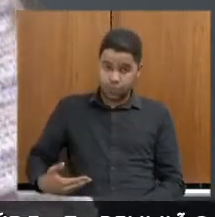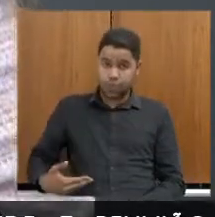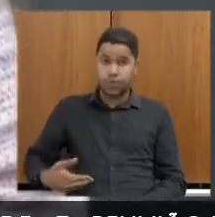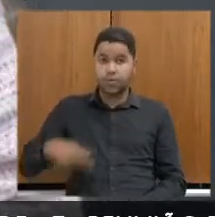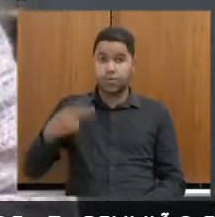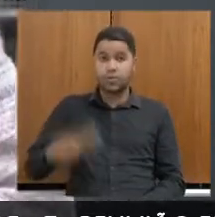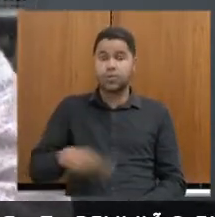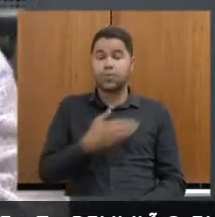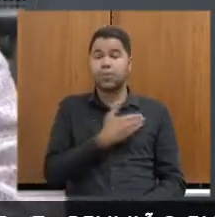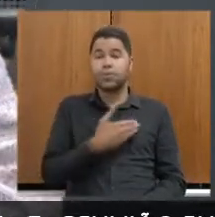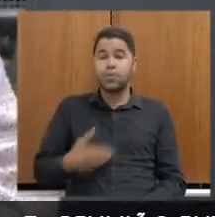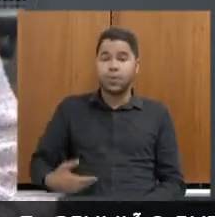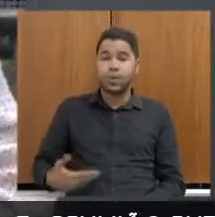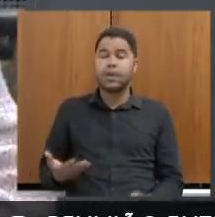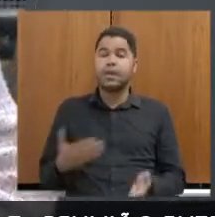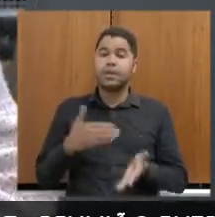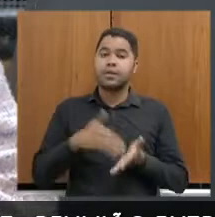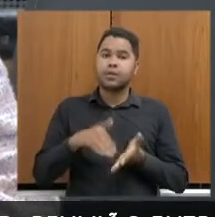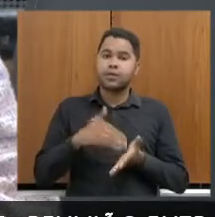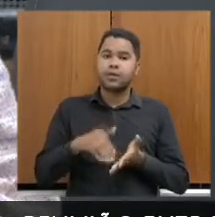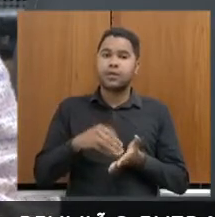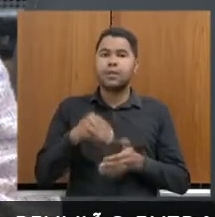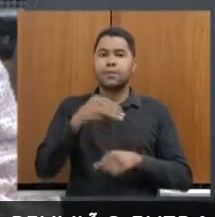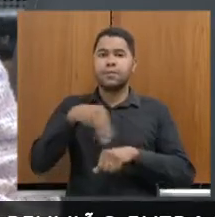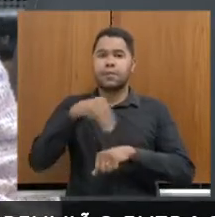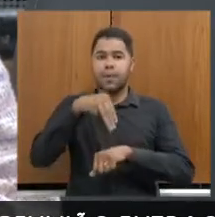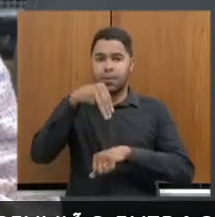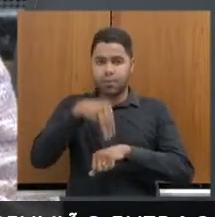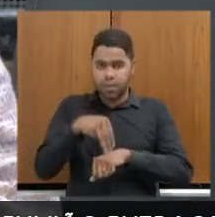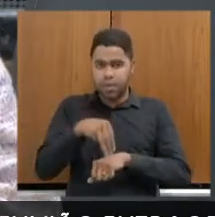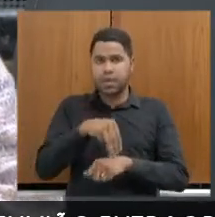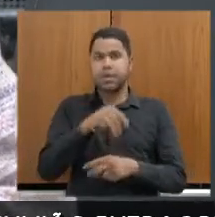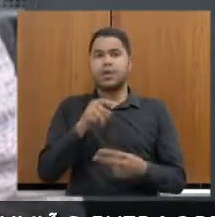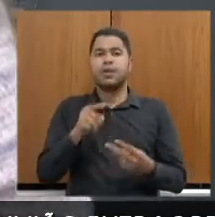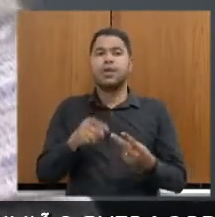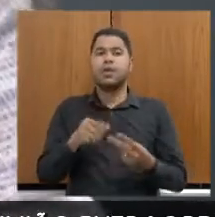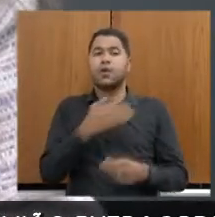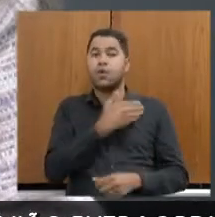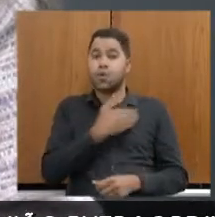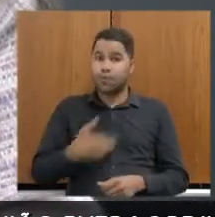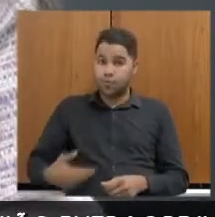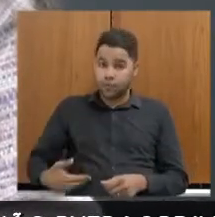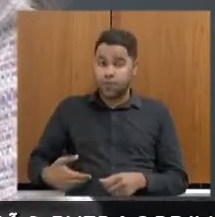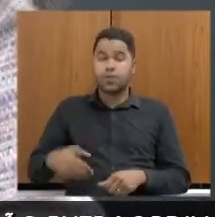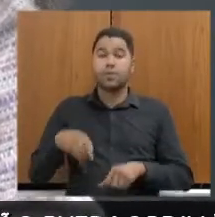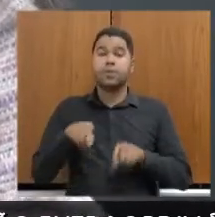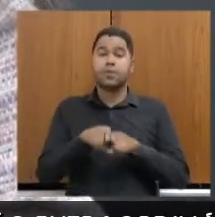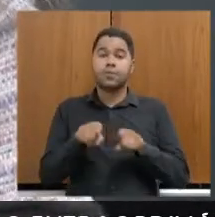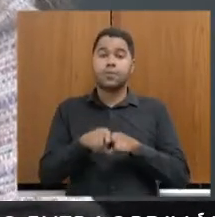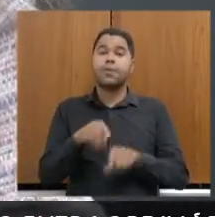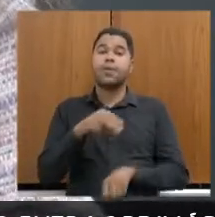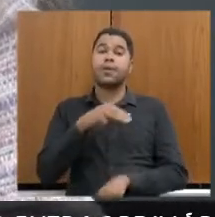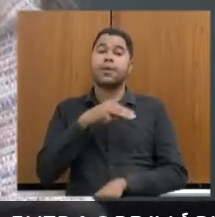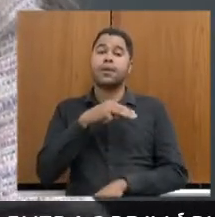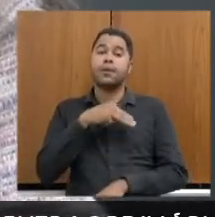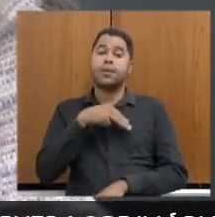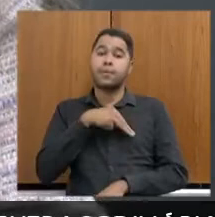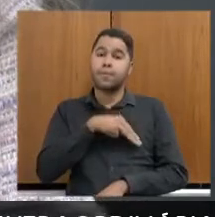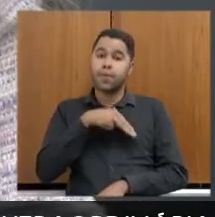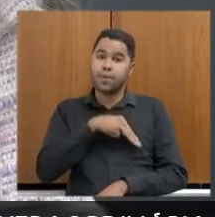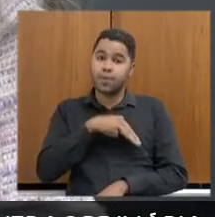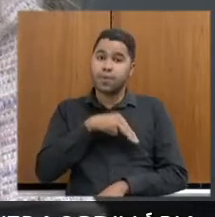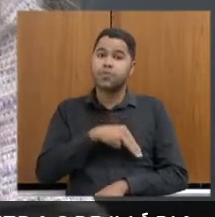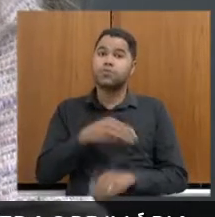Estado secretário de governo em Manhumirim secretário de saúde governador do Estado em Manhuaçu bases que serão